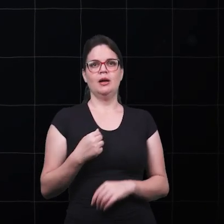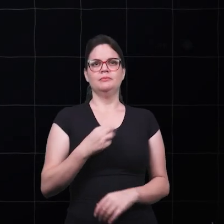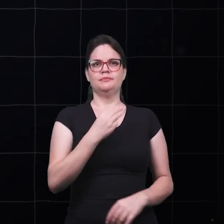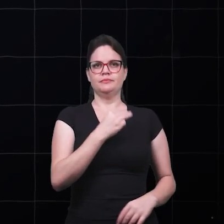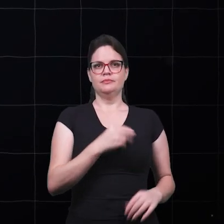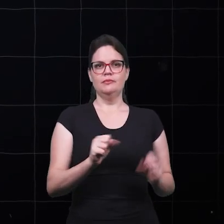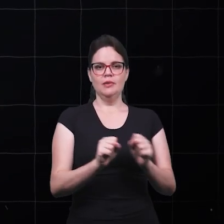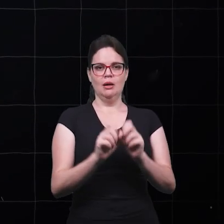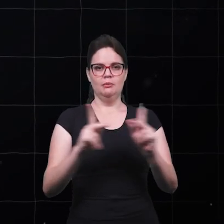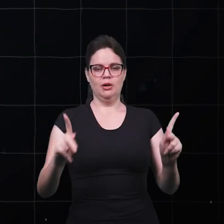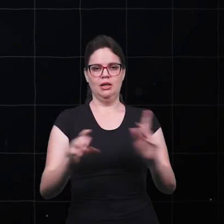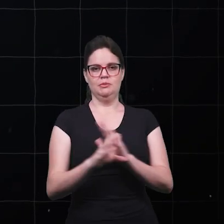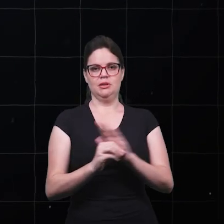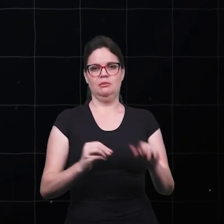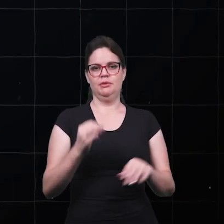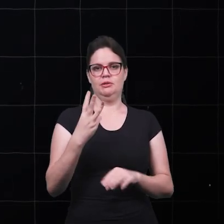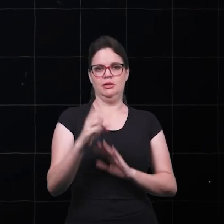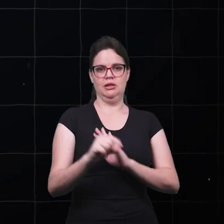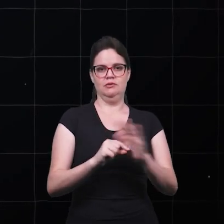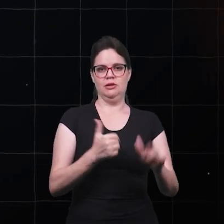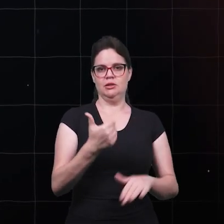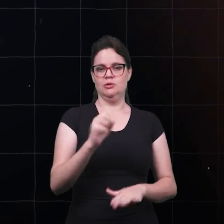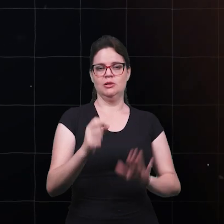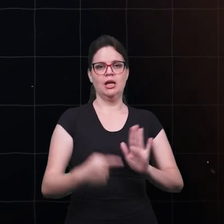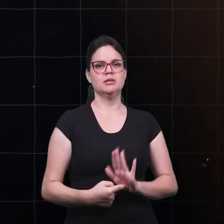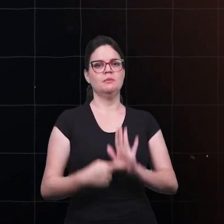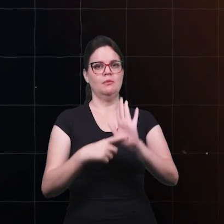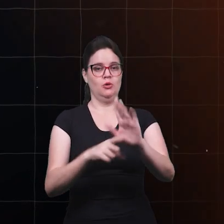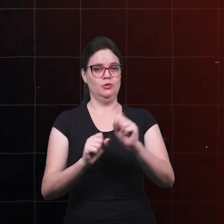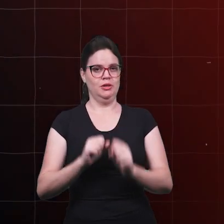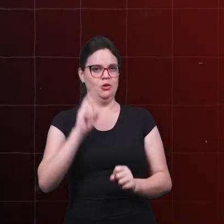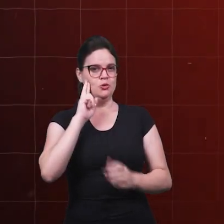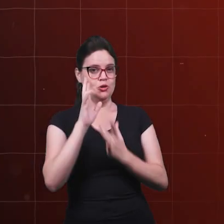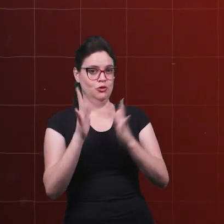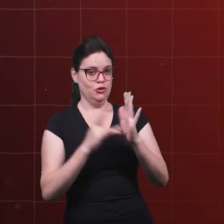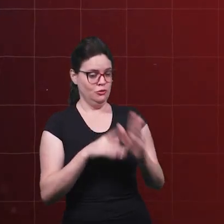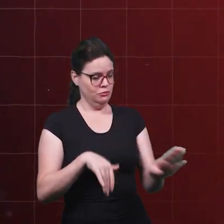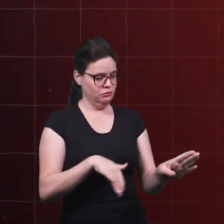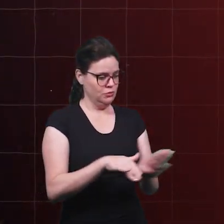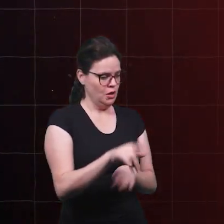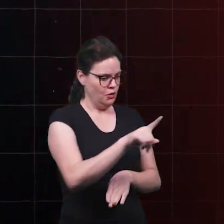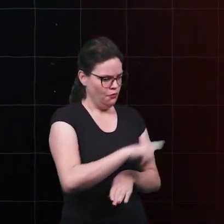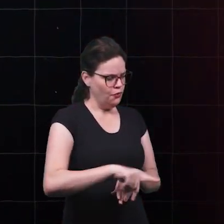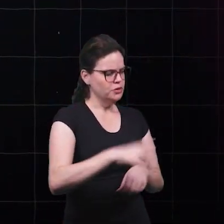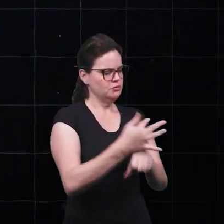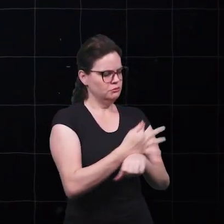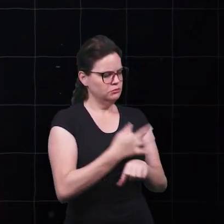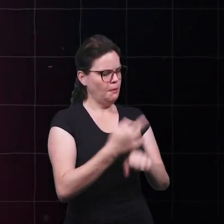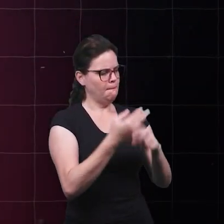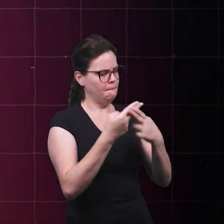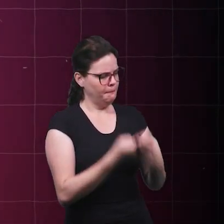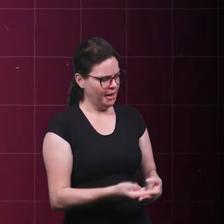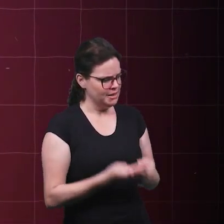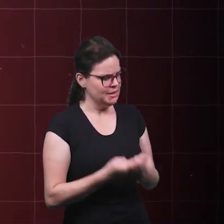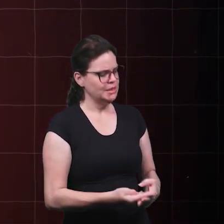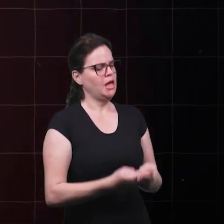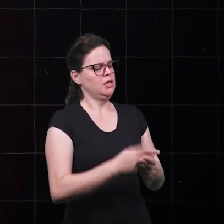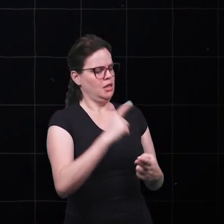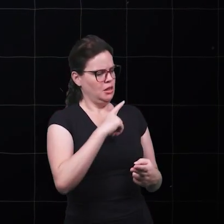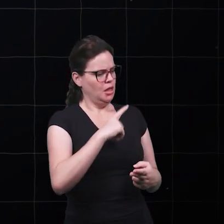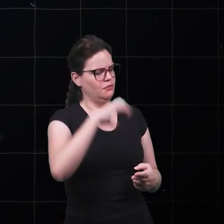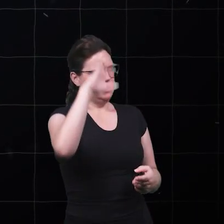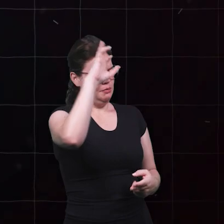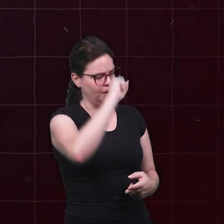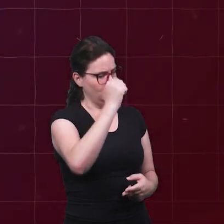palavra da minha paciência, também eu te guardarei da hora da grande tribulação ou da tentação, que há de vir sobre todo